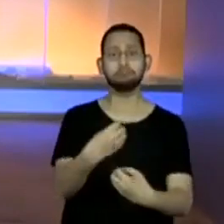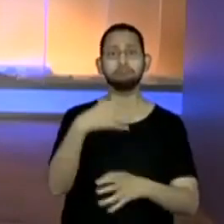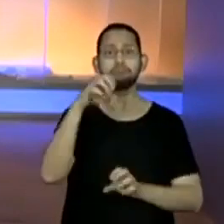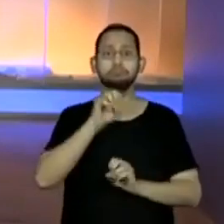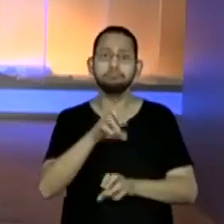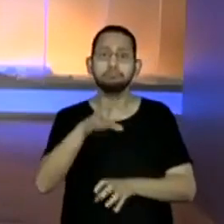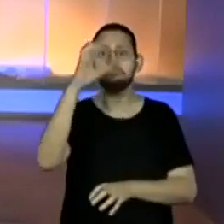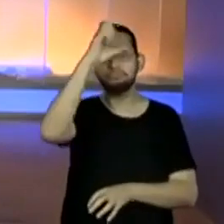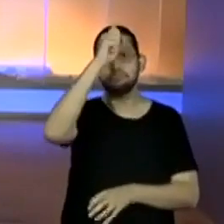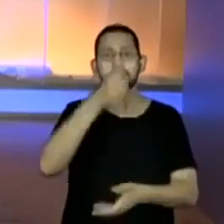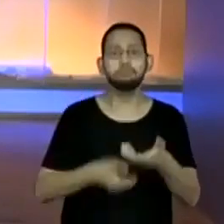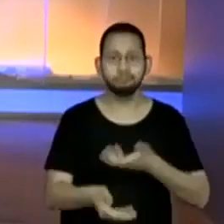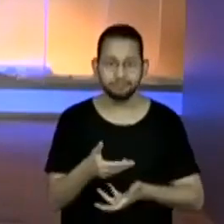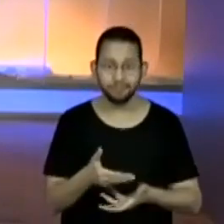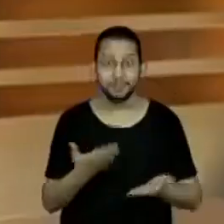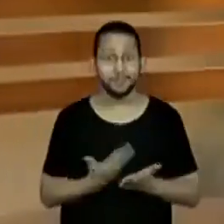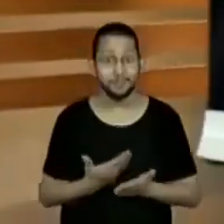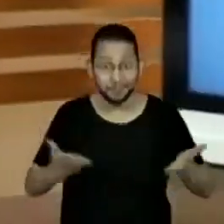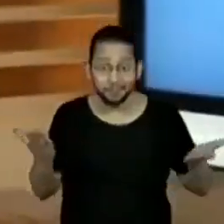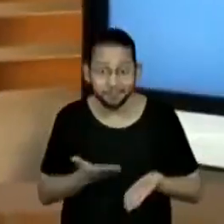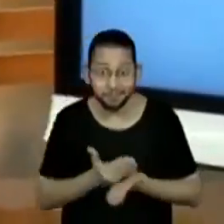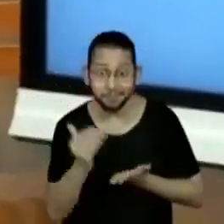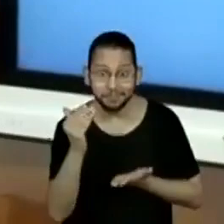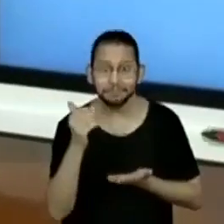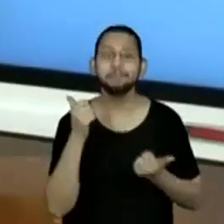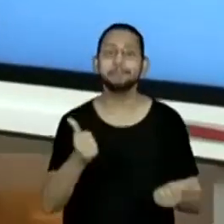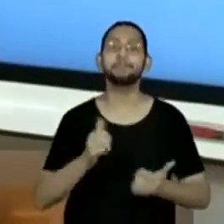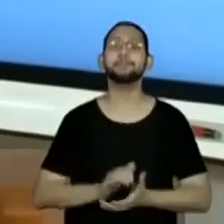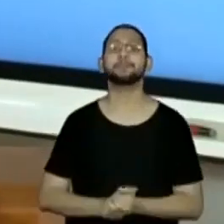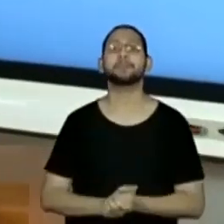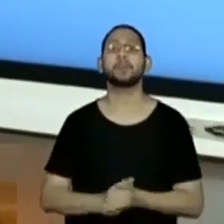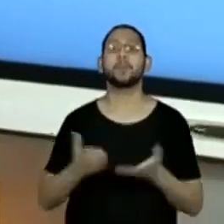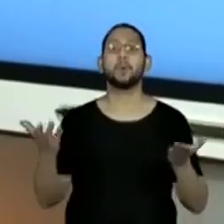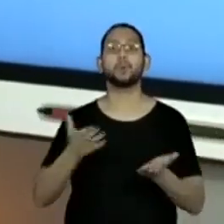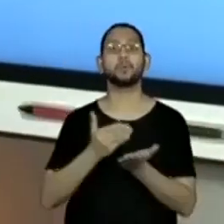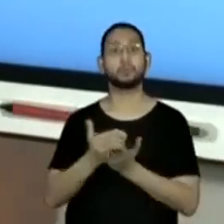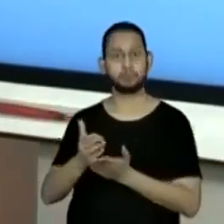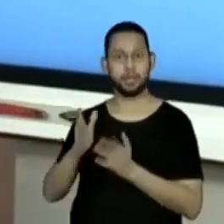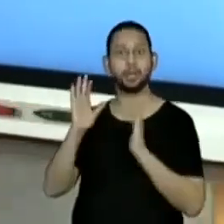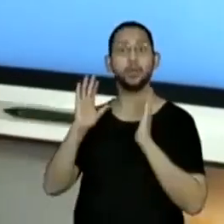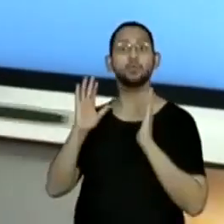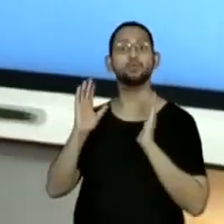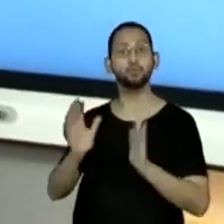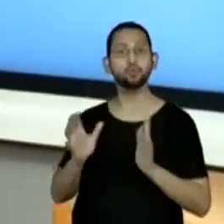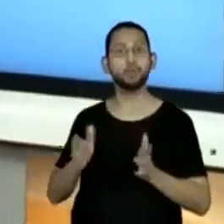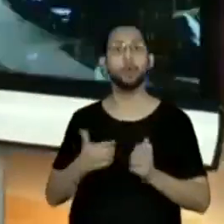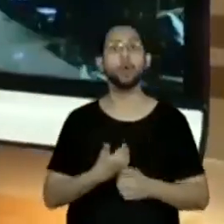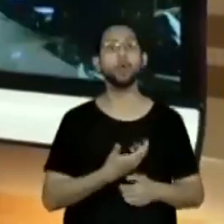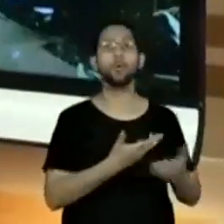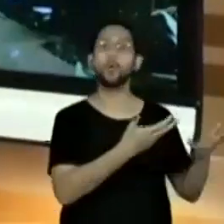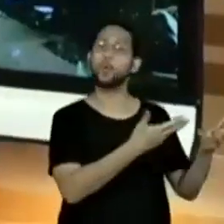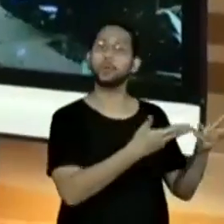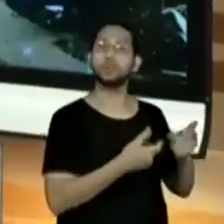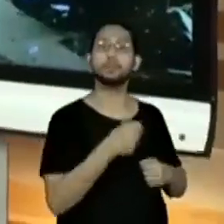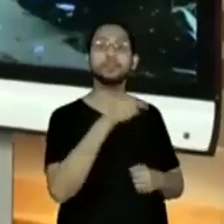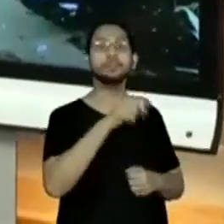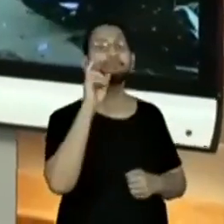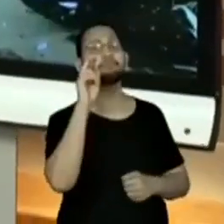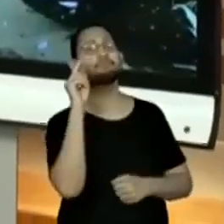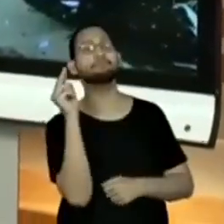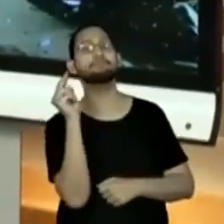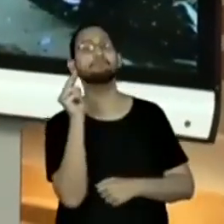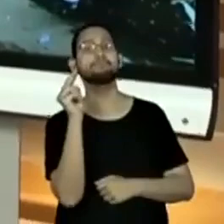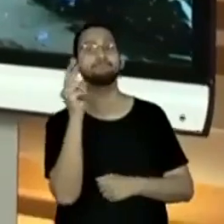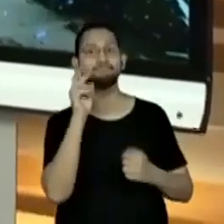então começar a aula de hoje? Olha, para começar a aula de hoje, eu já convido vocês a refletirem